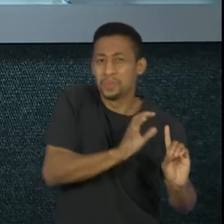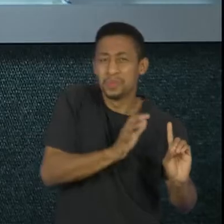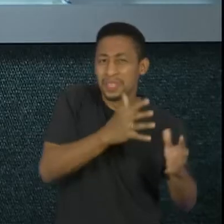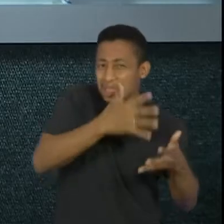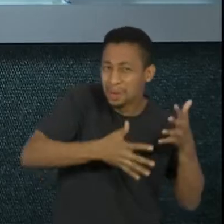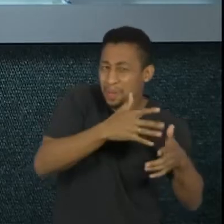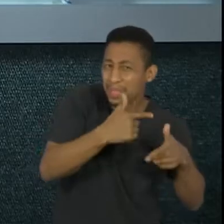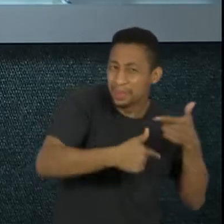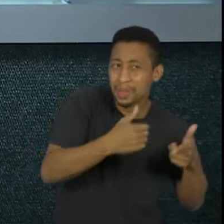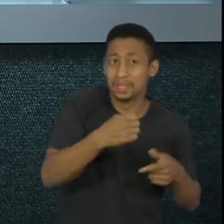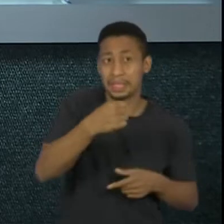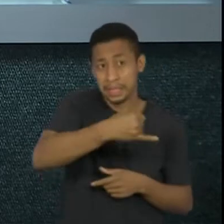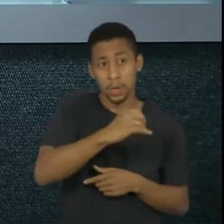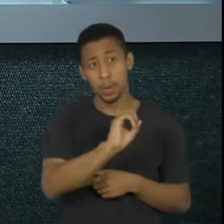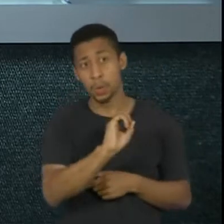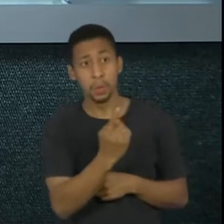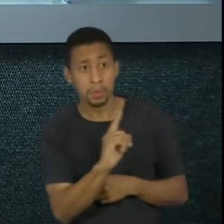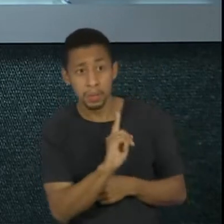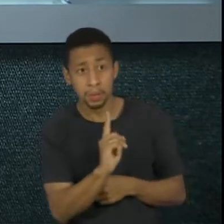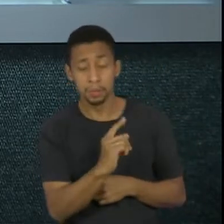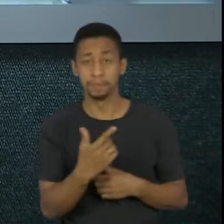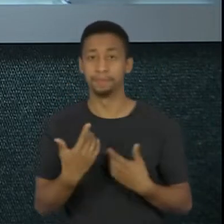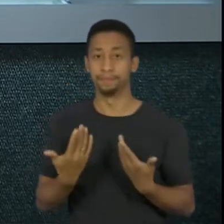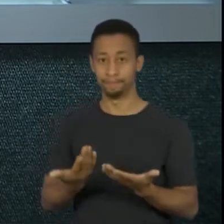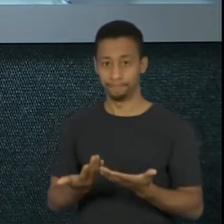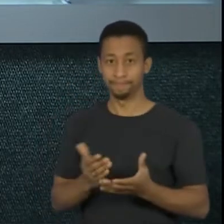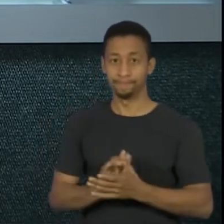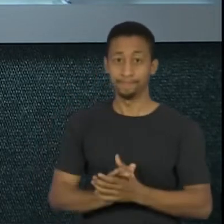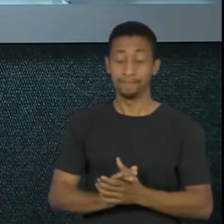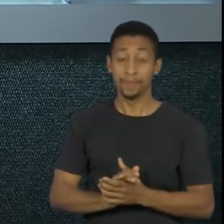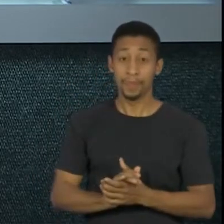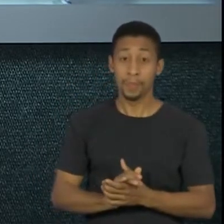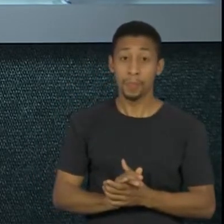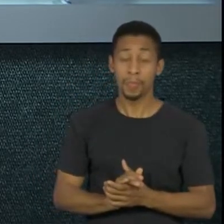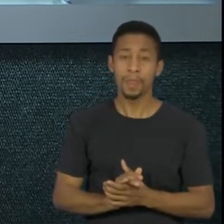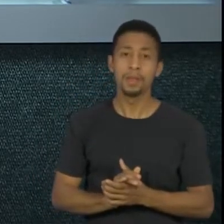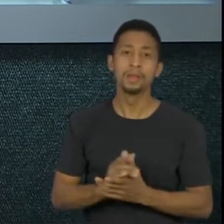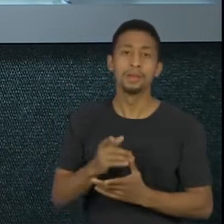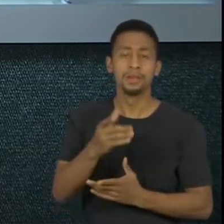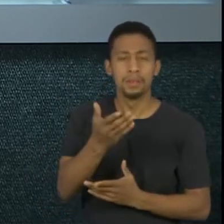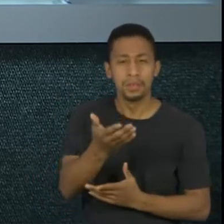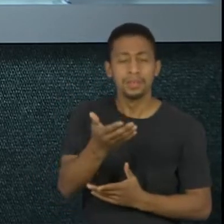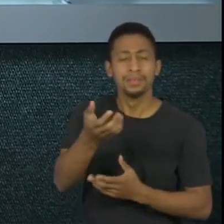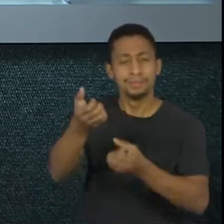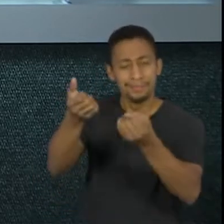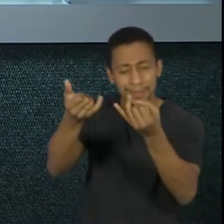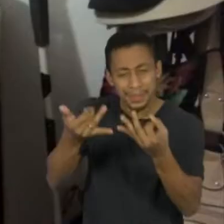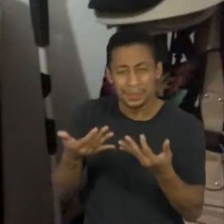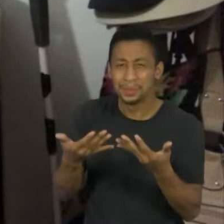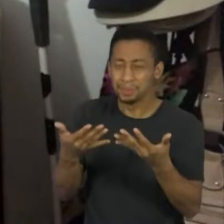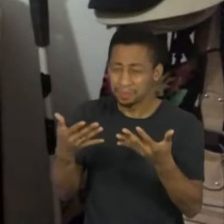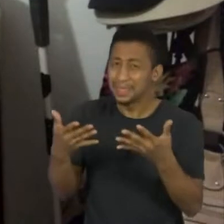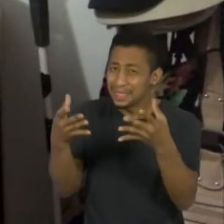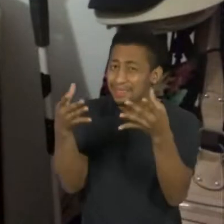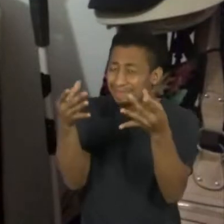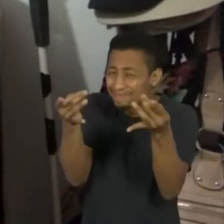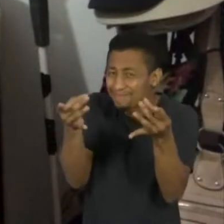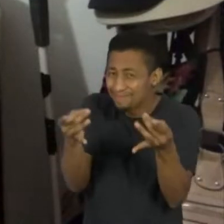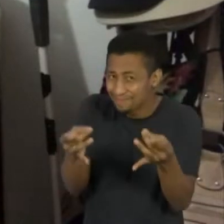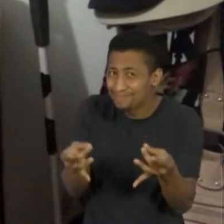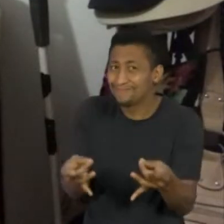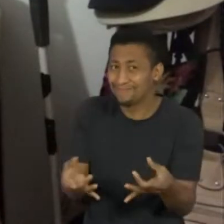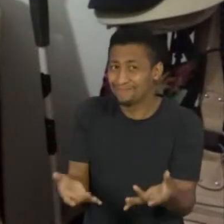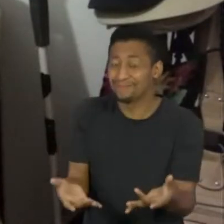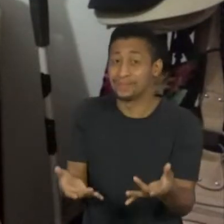deficiência? Aldo, obrigado pela pergunta. Acho que é um dos poucos espaços que a gente está tendo para falar sobre isso, que é uma questão bastante delicada. Há várias pesquisas